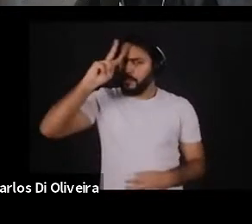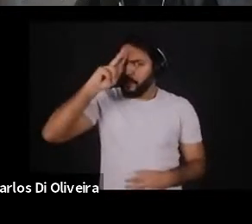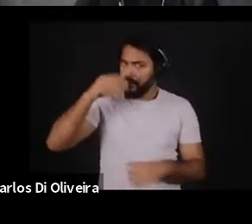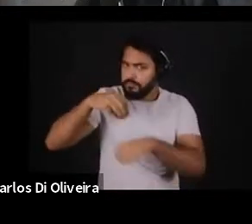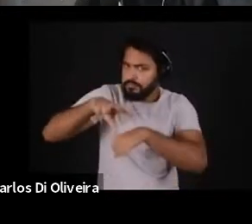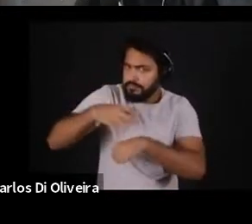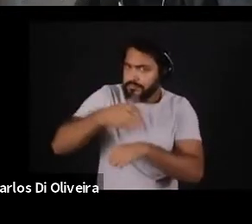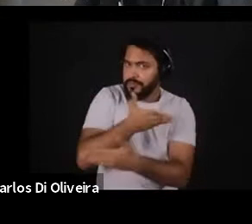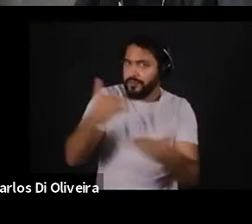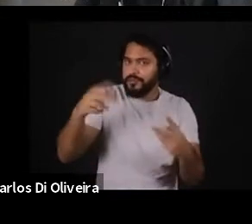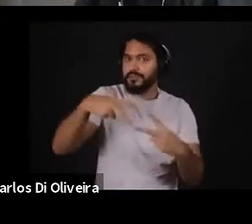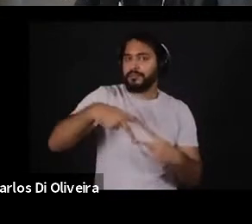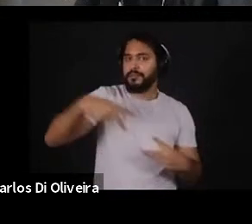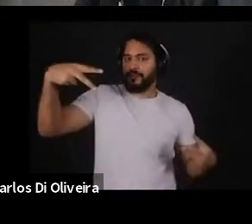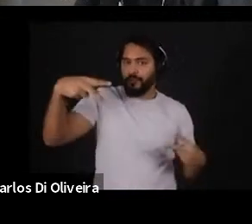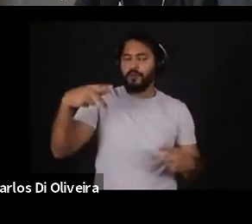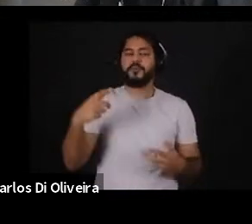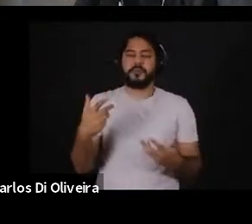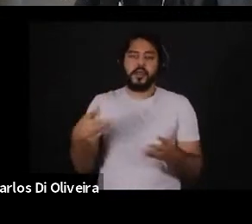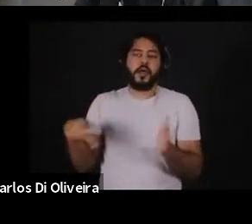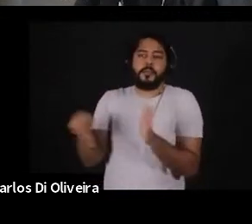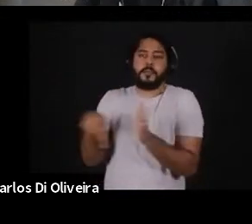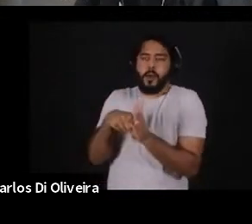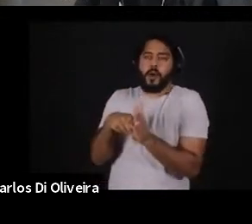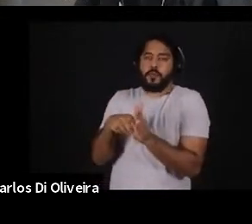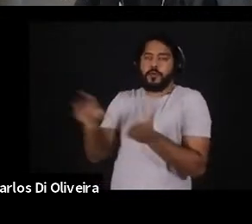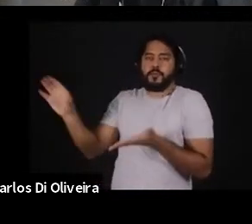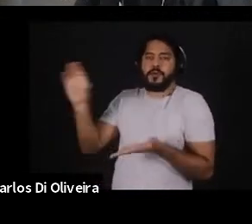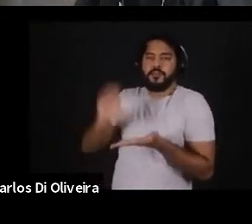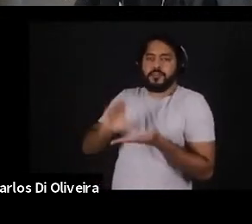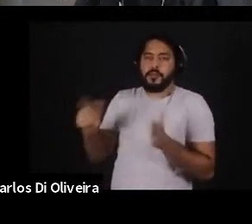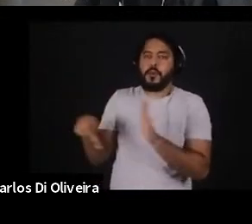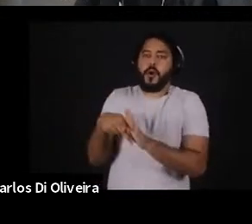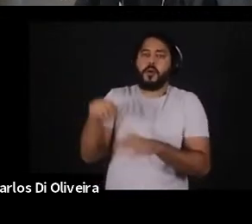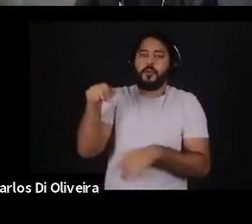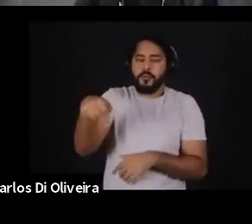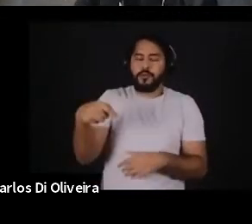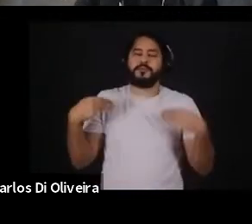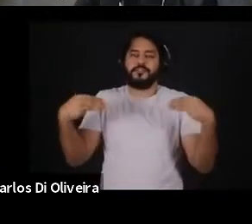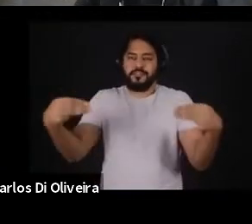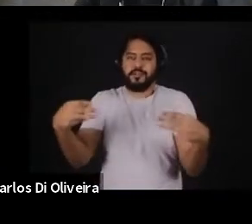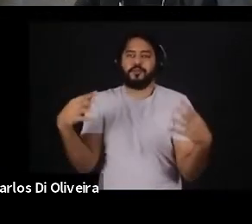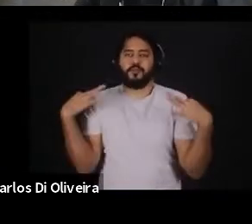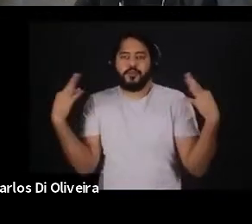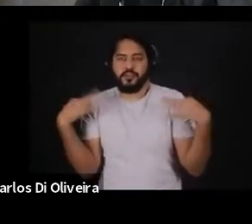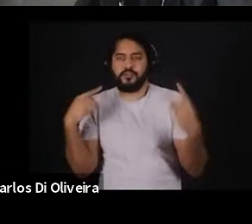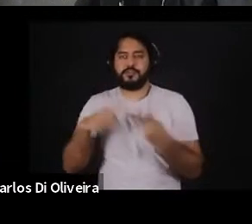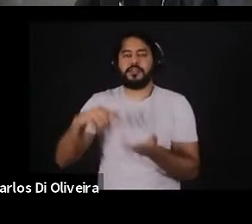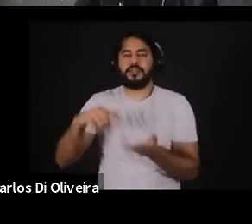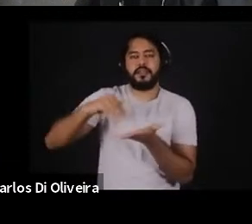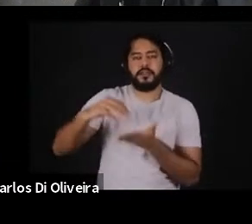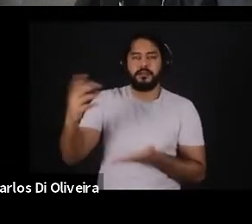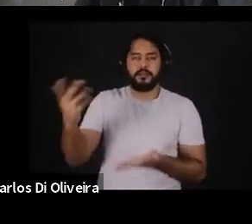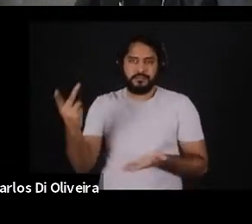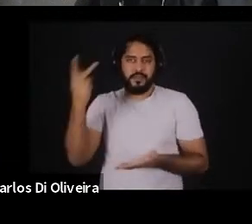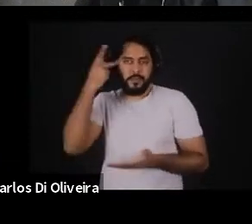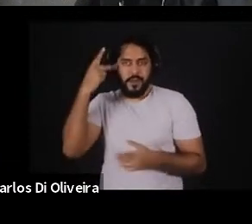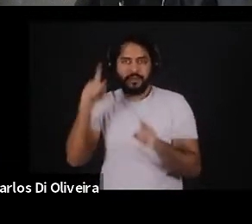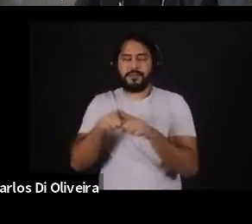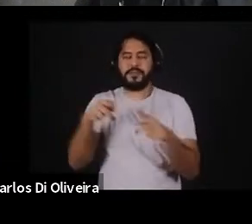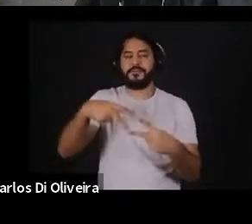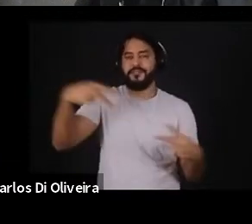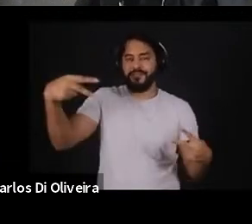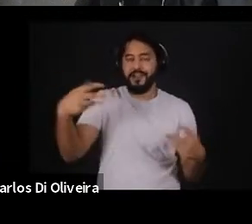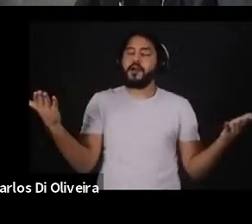realização do Ministério do Turismo, Secretaria Municipal da Cultura de São Paulo e do Pivô. Eu vou deixar a palavra com vocês, agradeço mais